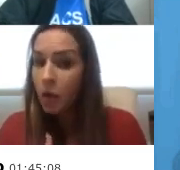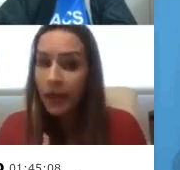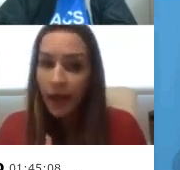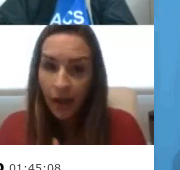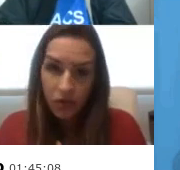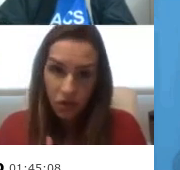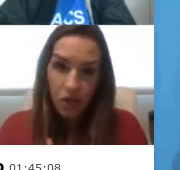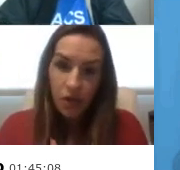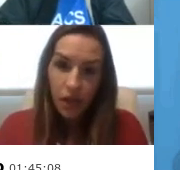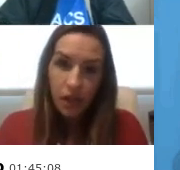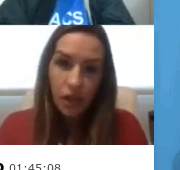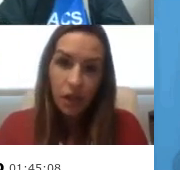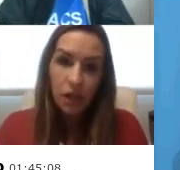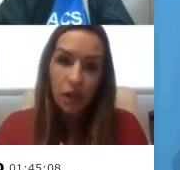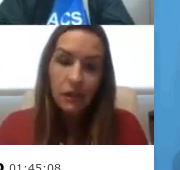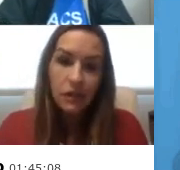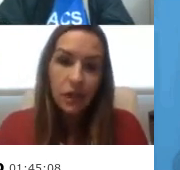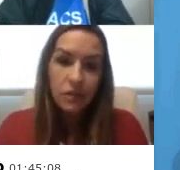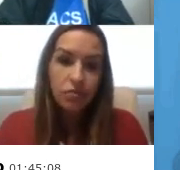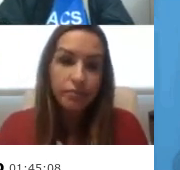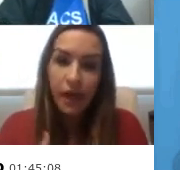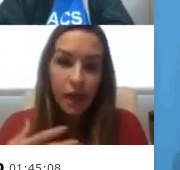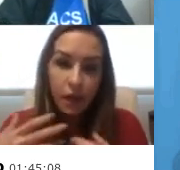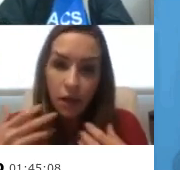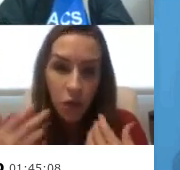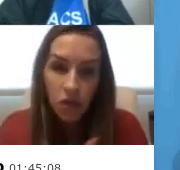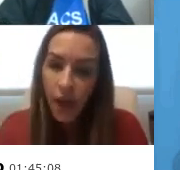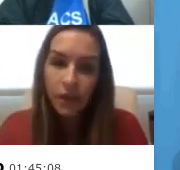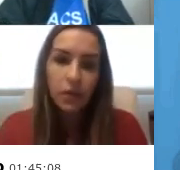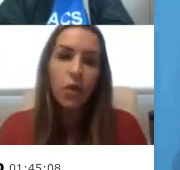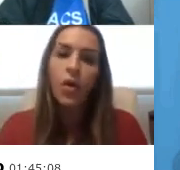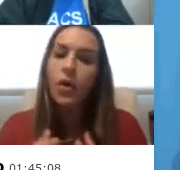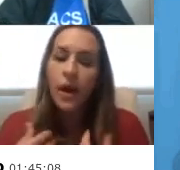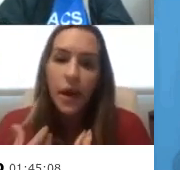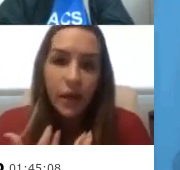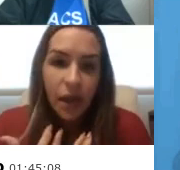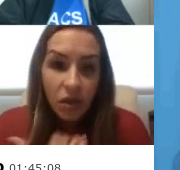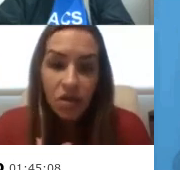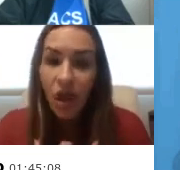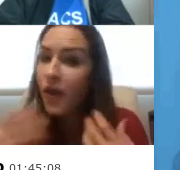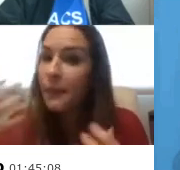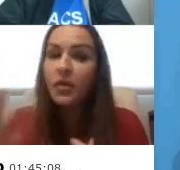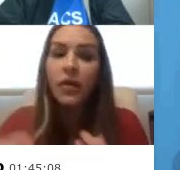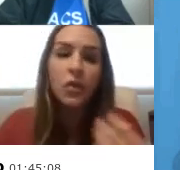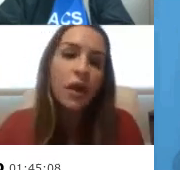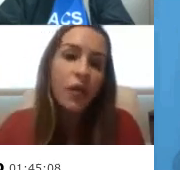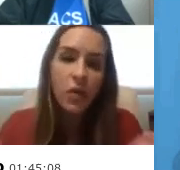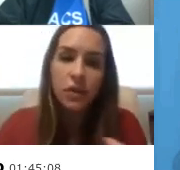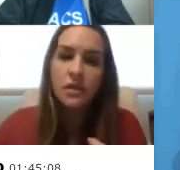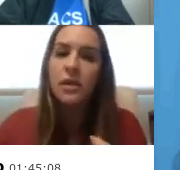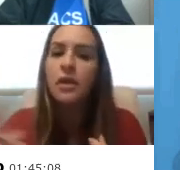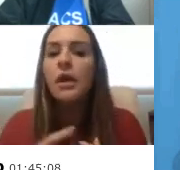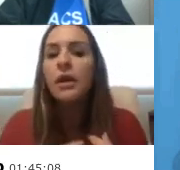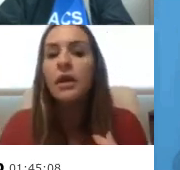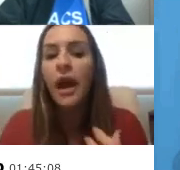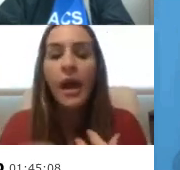super complicados que de uso área de droga e a gente já vai prevendo o que é vai